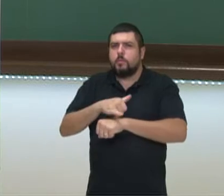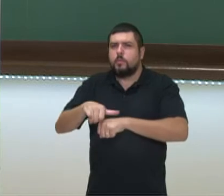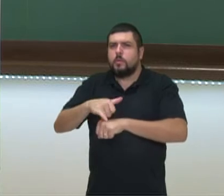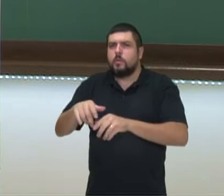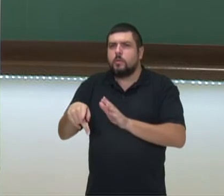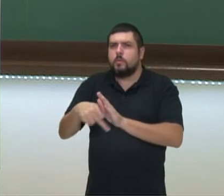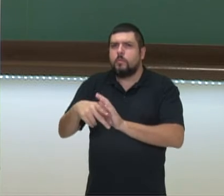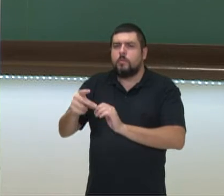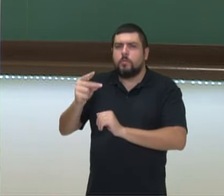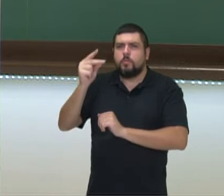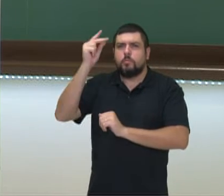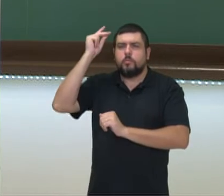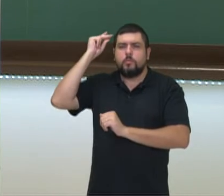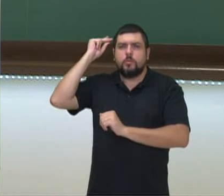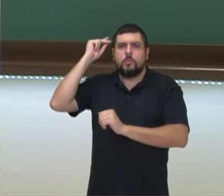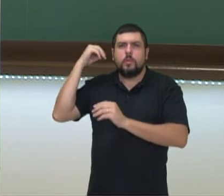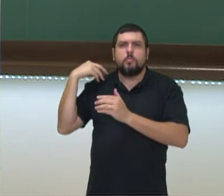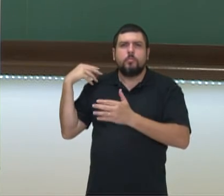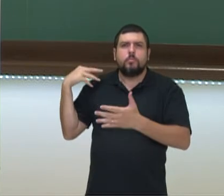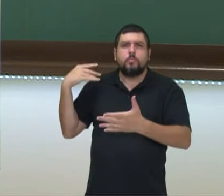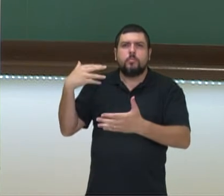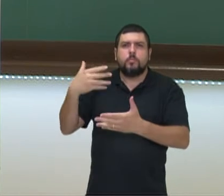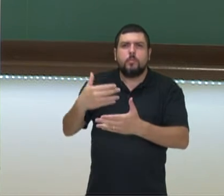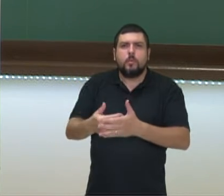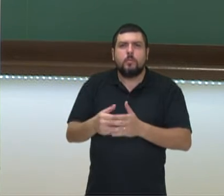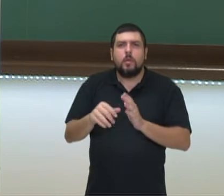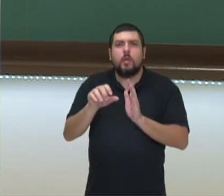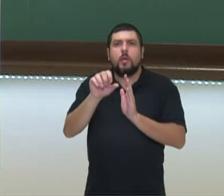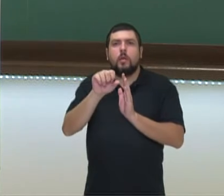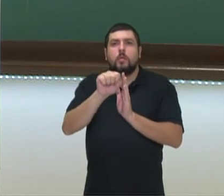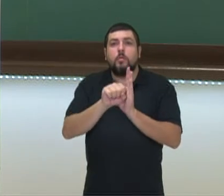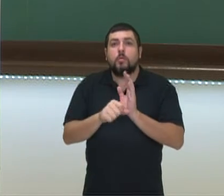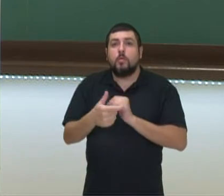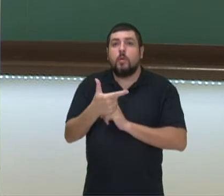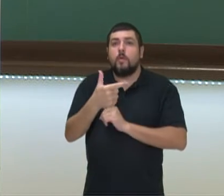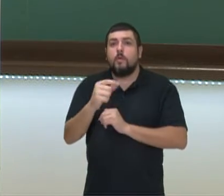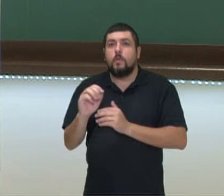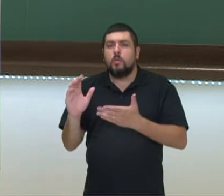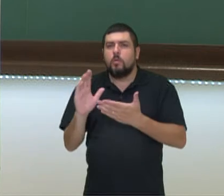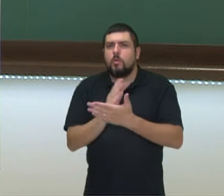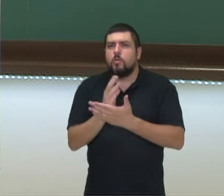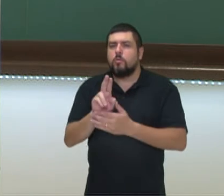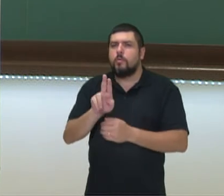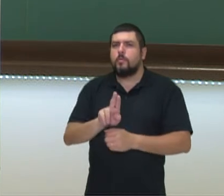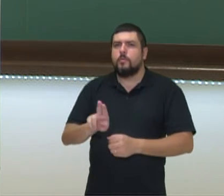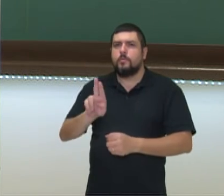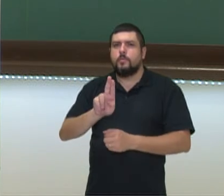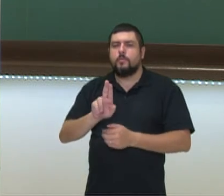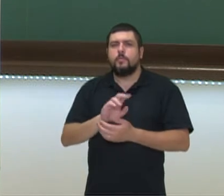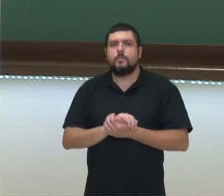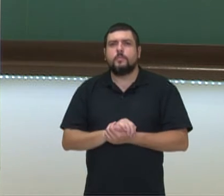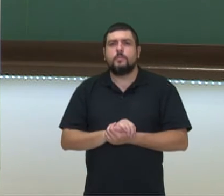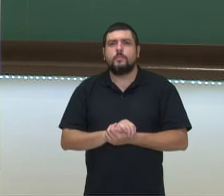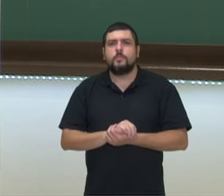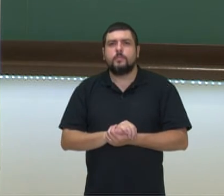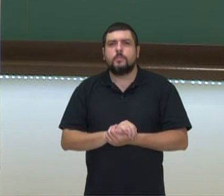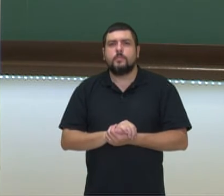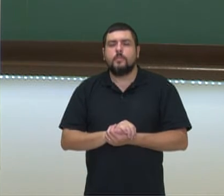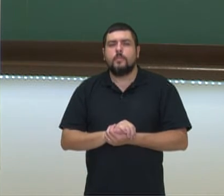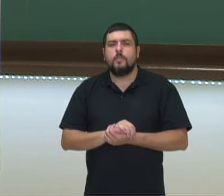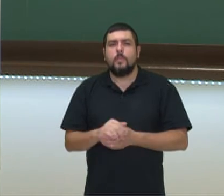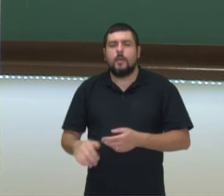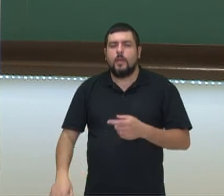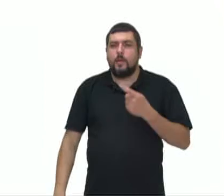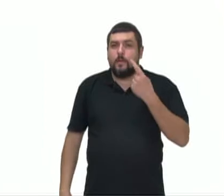rupestre é utilizada no século XX, né, para a produção artística. Então aqui, pessoal, olha